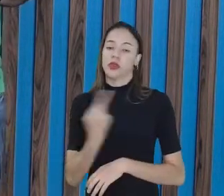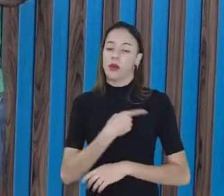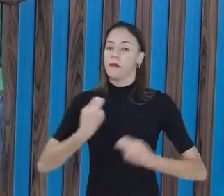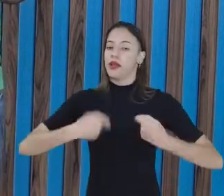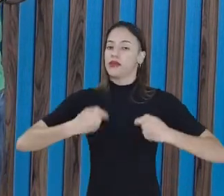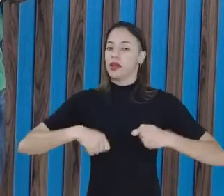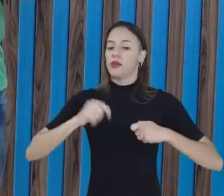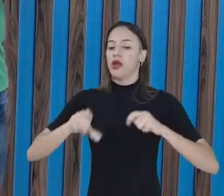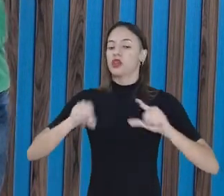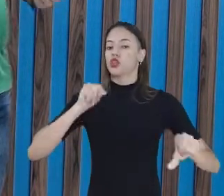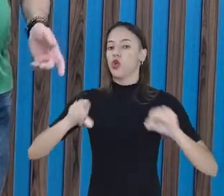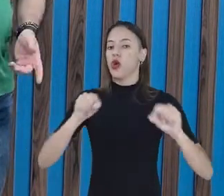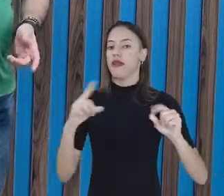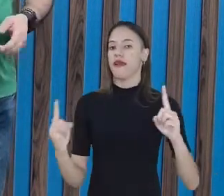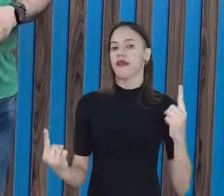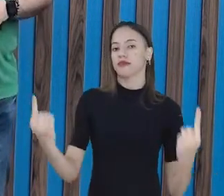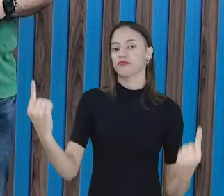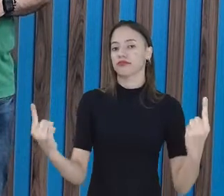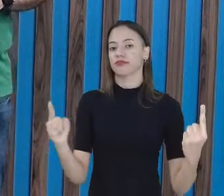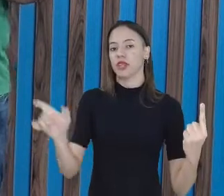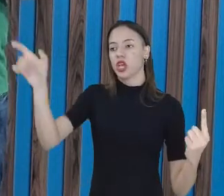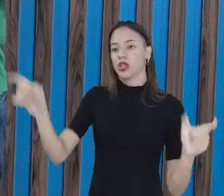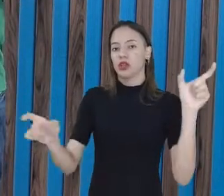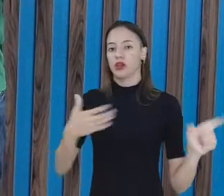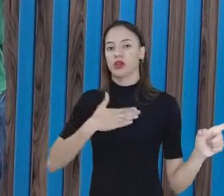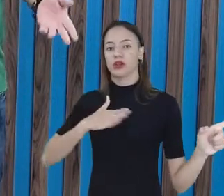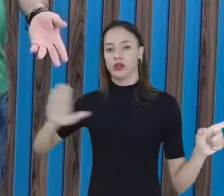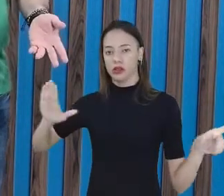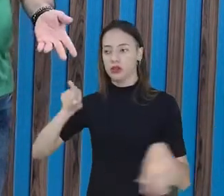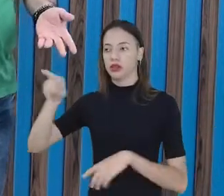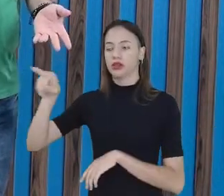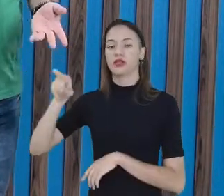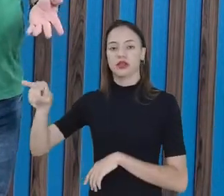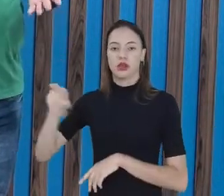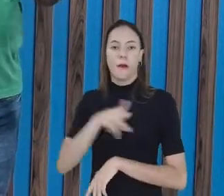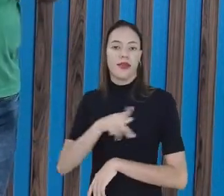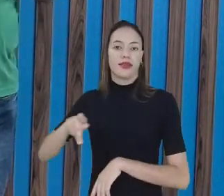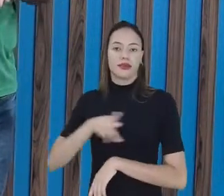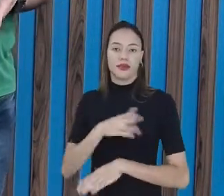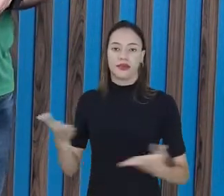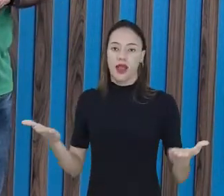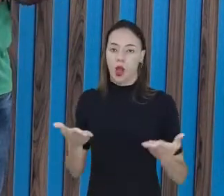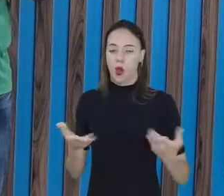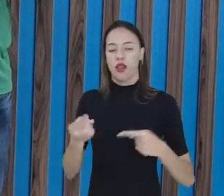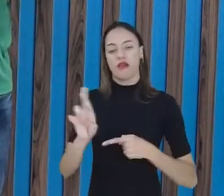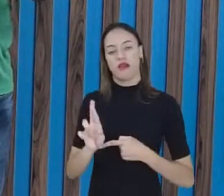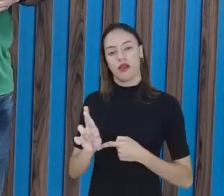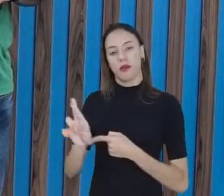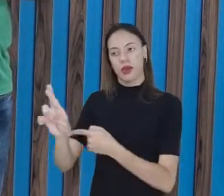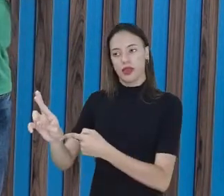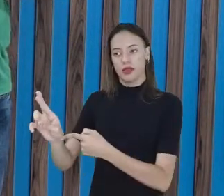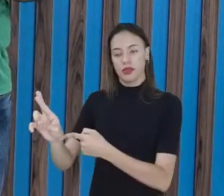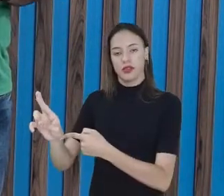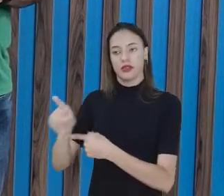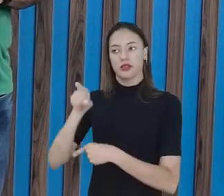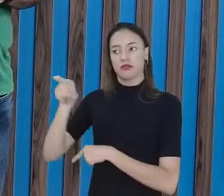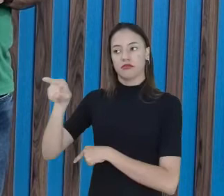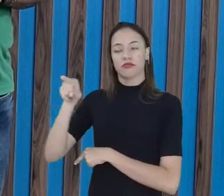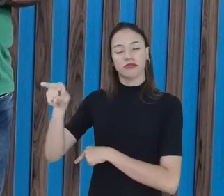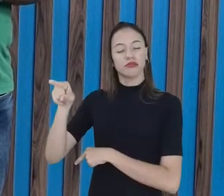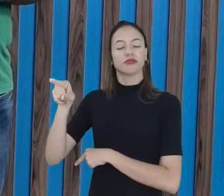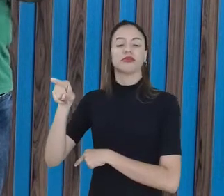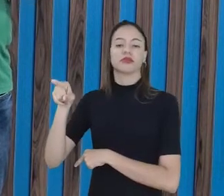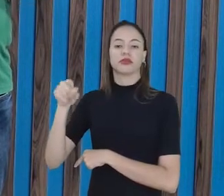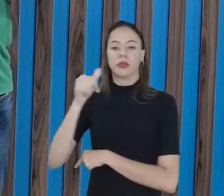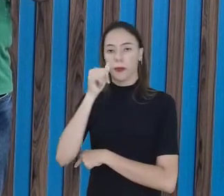que optar entre 2 candidatos, né? O atual presidente, né, que representa, ele está ali intencionando,